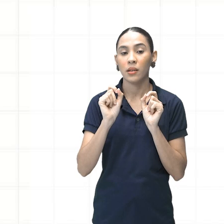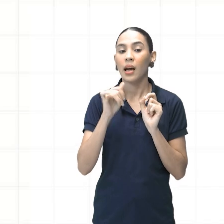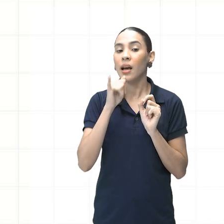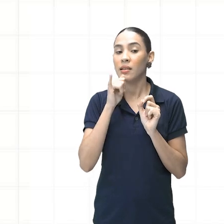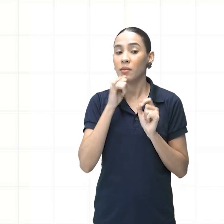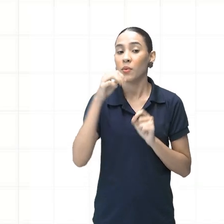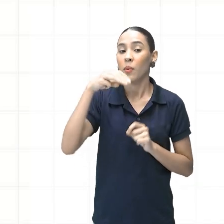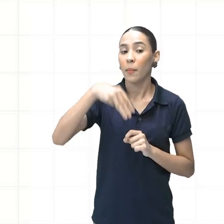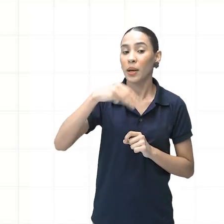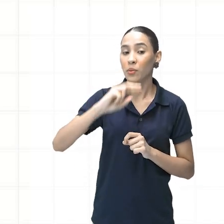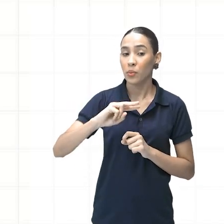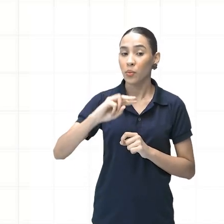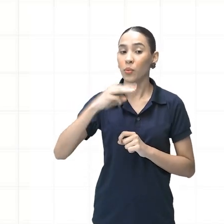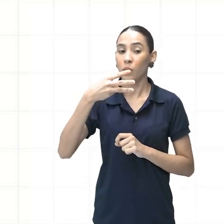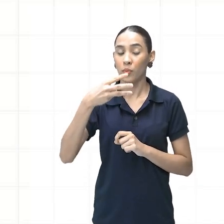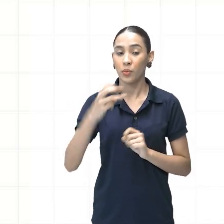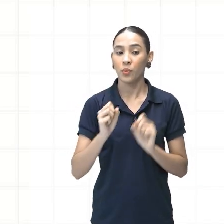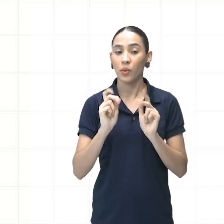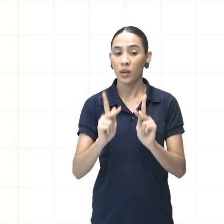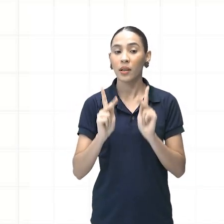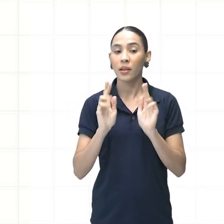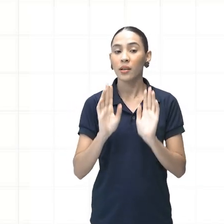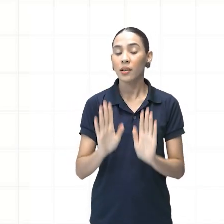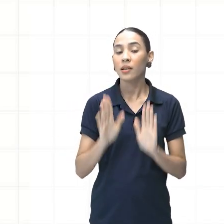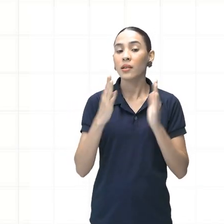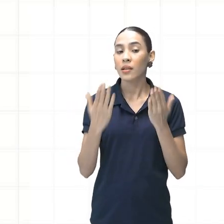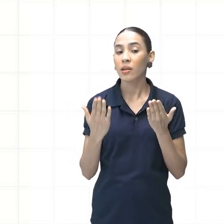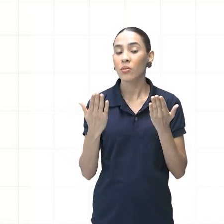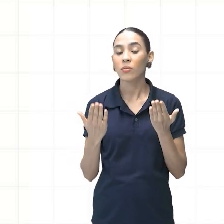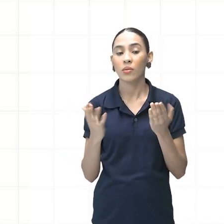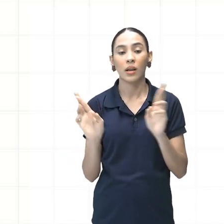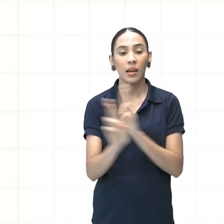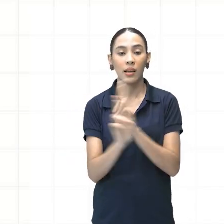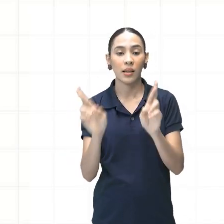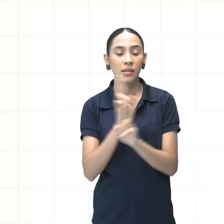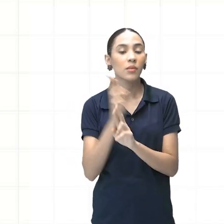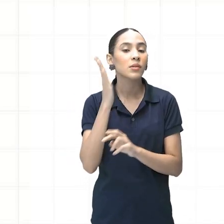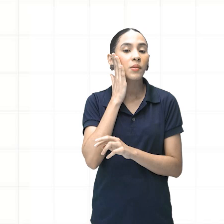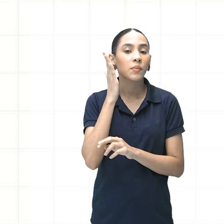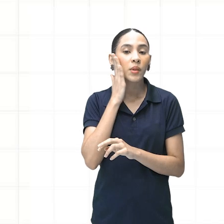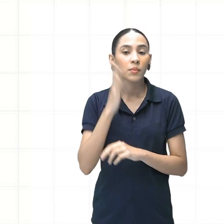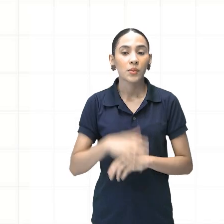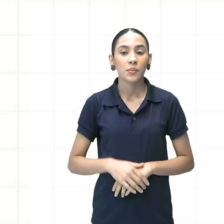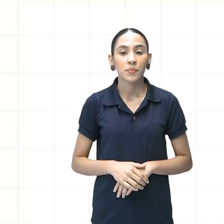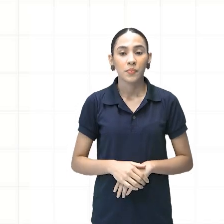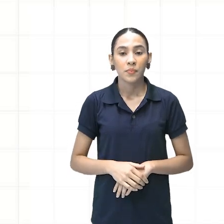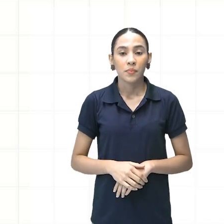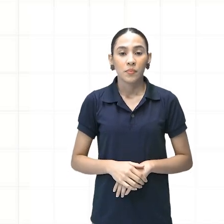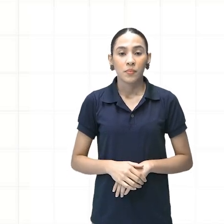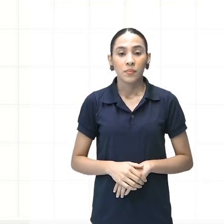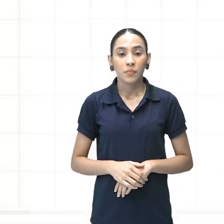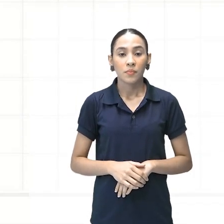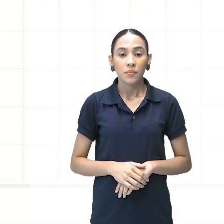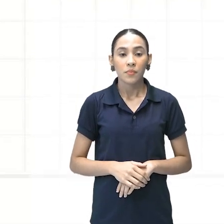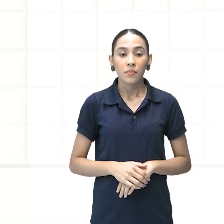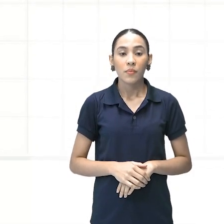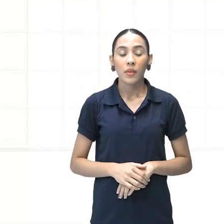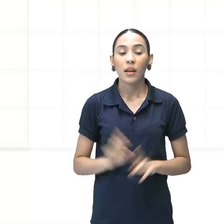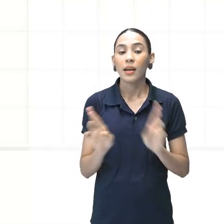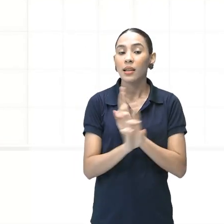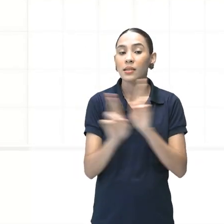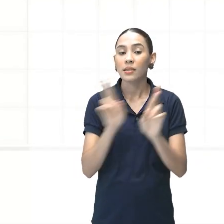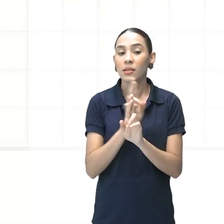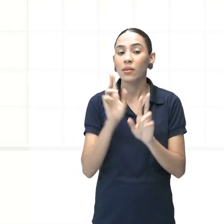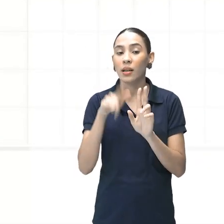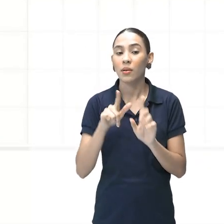metros cúbicos, certo? Então, qual é a relação que nós sabemos? A relação que nós sabemos